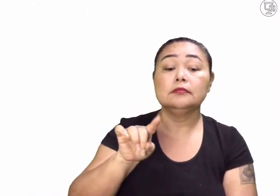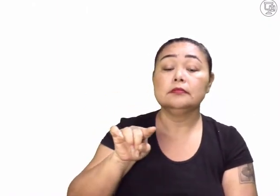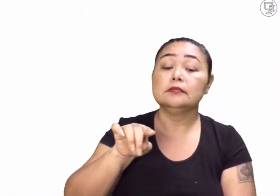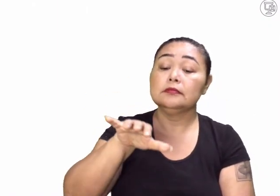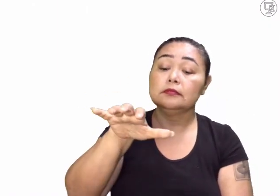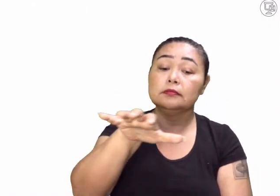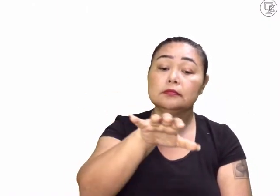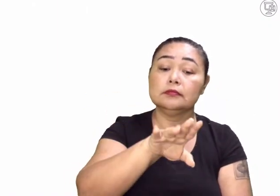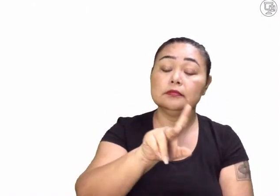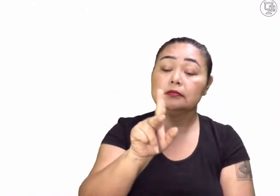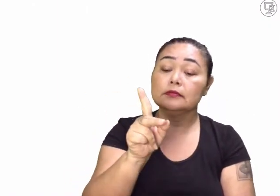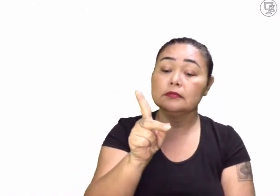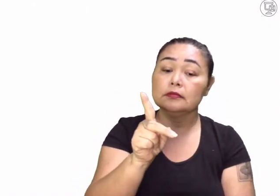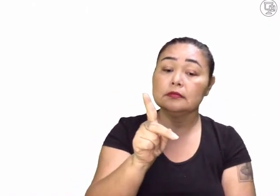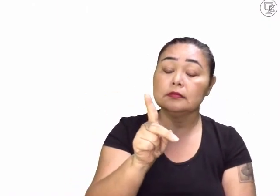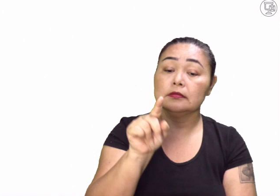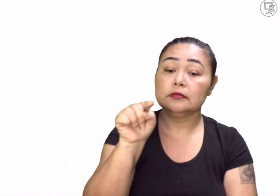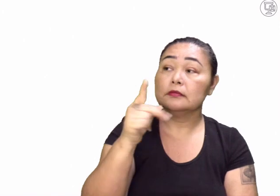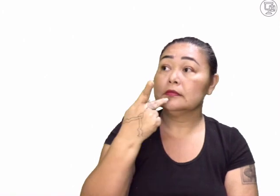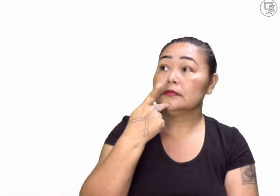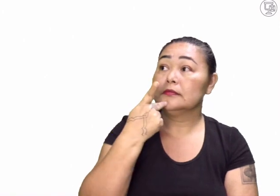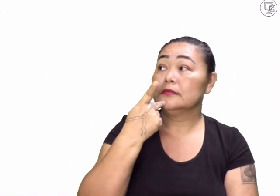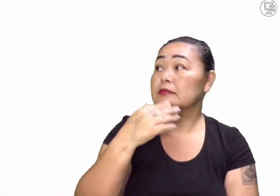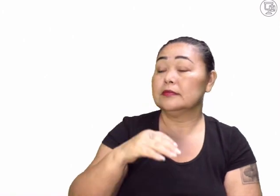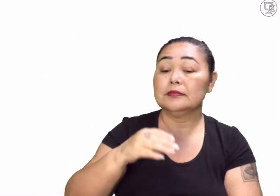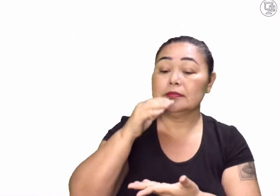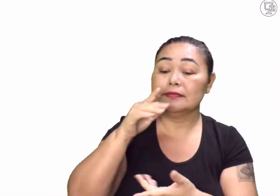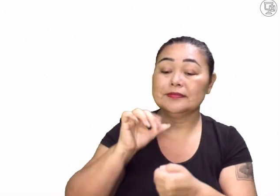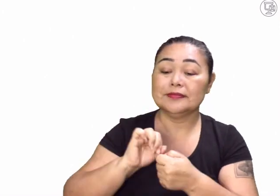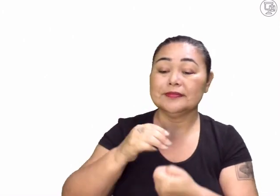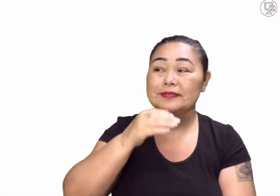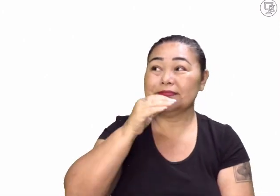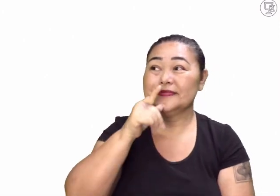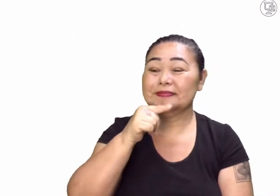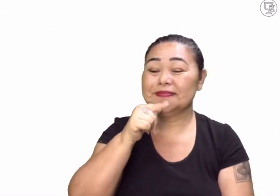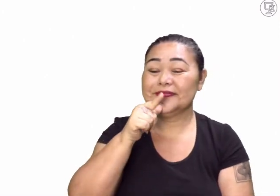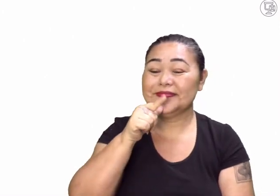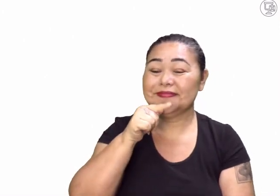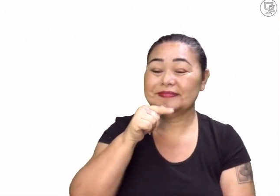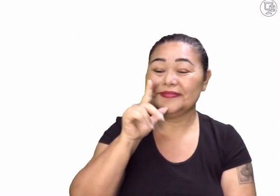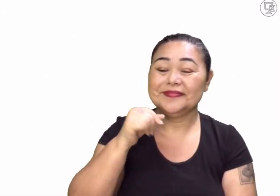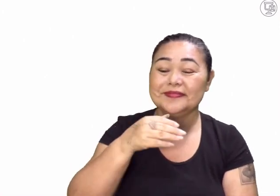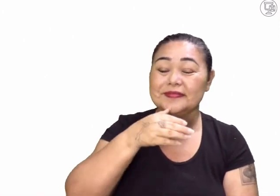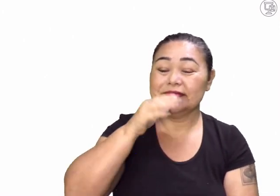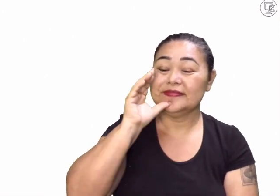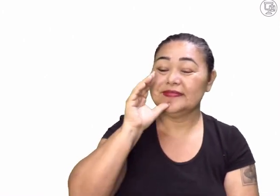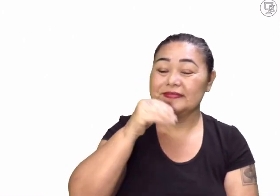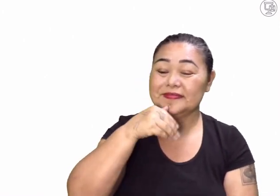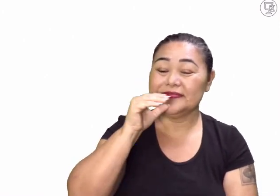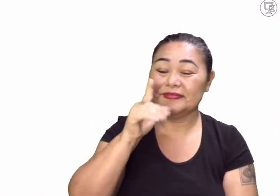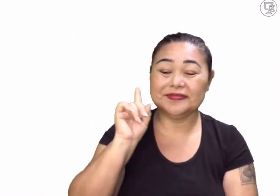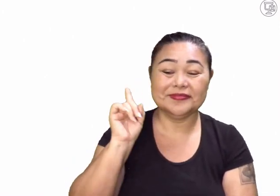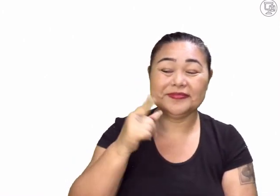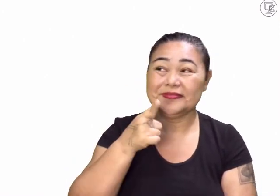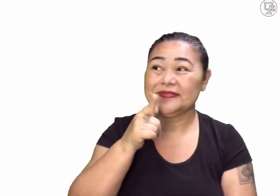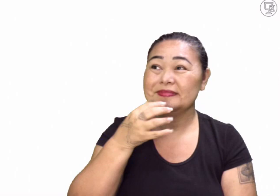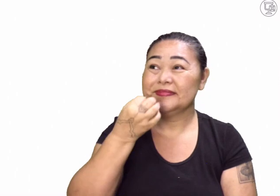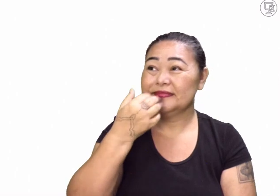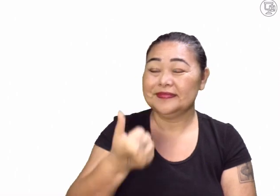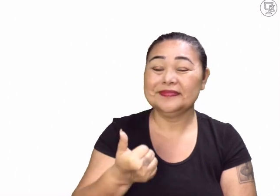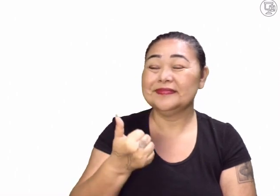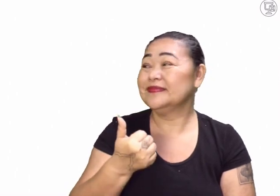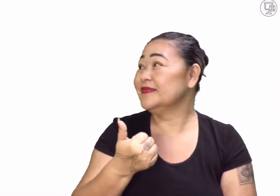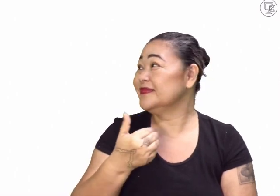né, professor Jorge? Isso, e falando nisso, tu tá com tua garrafinha de água aí, já bebeu? Estou aqui com a minha garrafa de água, quero beber um beba pouquinho sua mais. água aí. Muito bem,